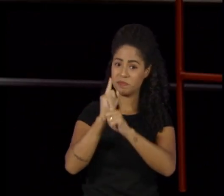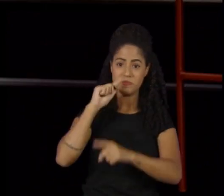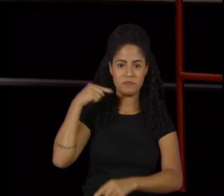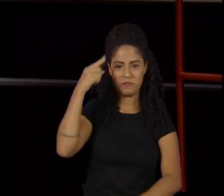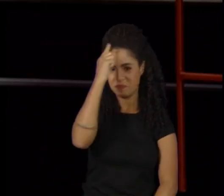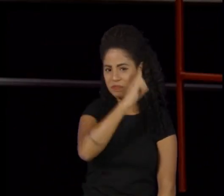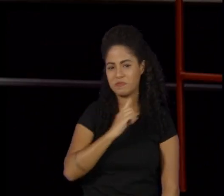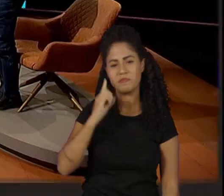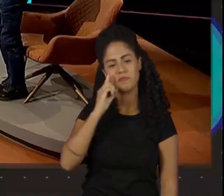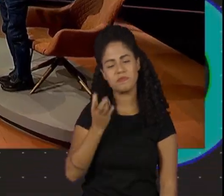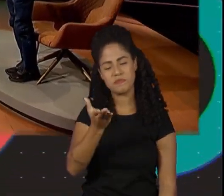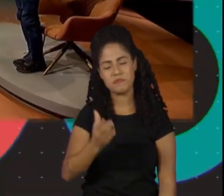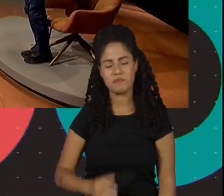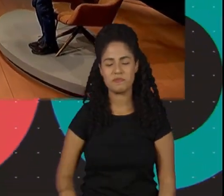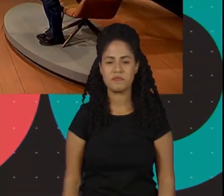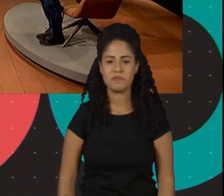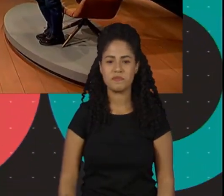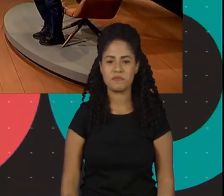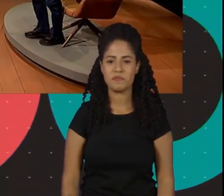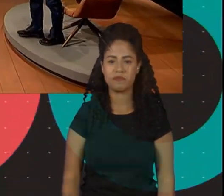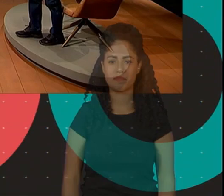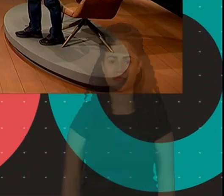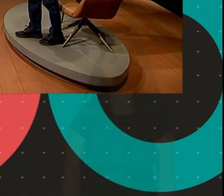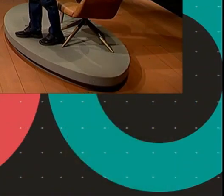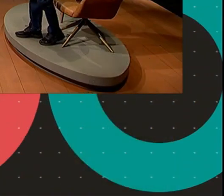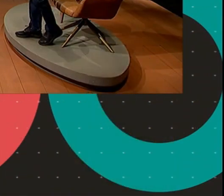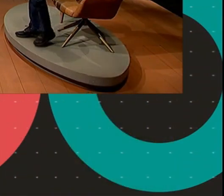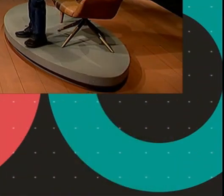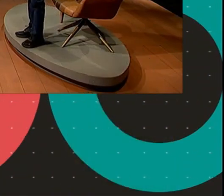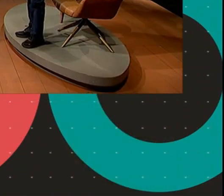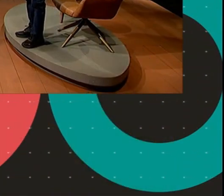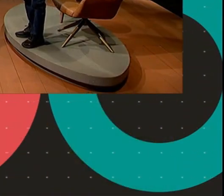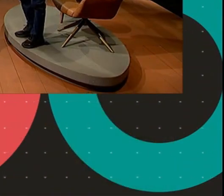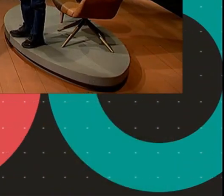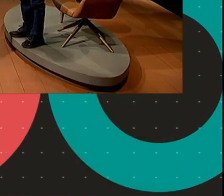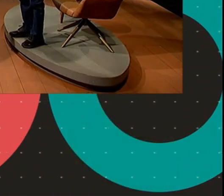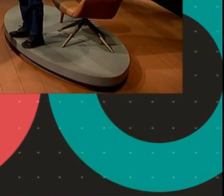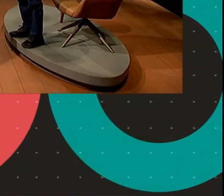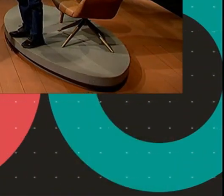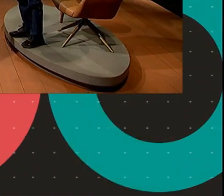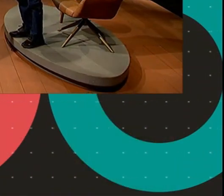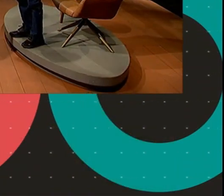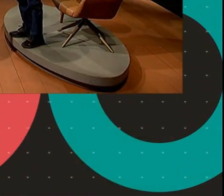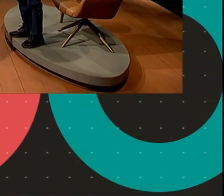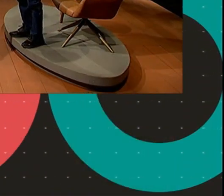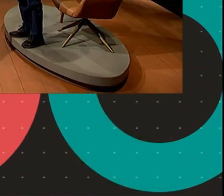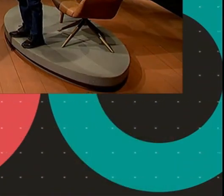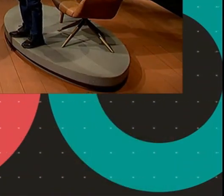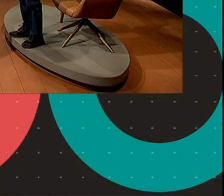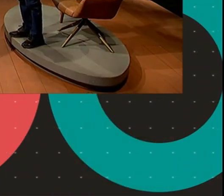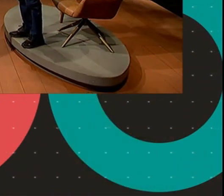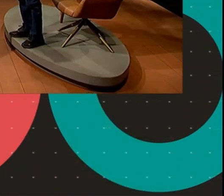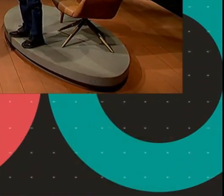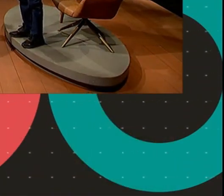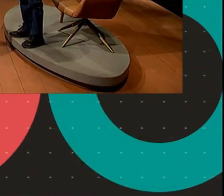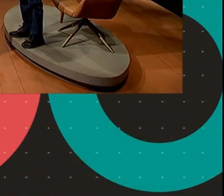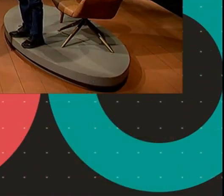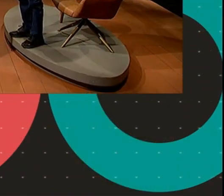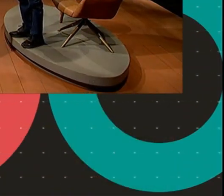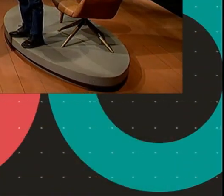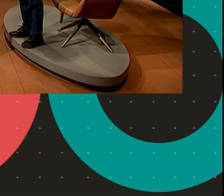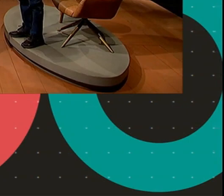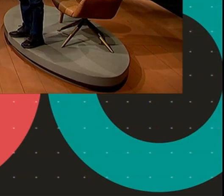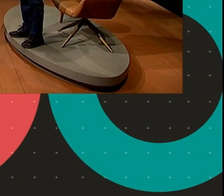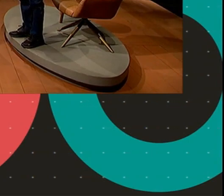domingo. Ele estava falando, ele falou de coisas tão fantásticas que eu gostaria de ter falado, mas por outro lado não falei.